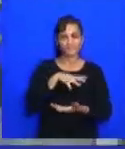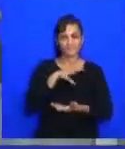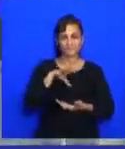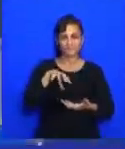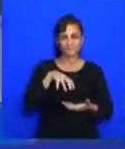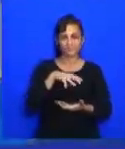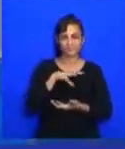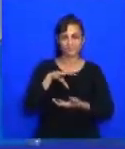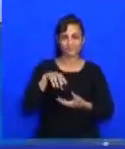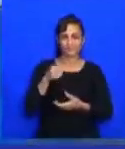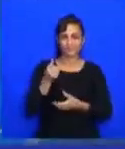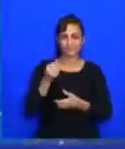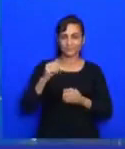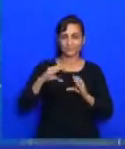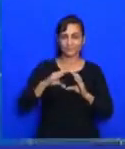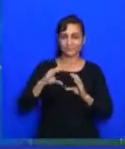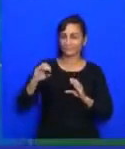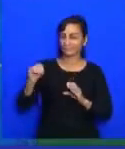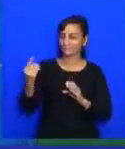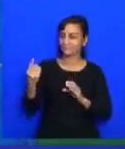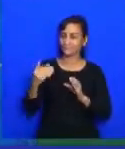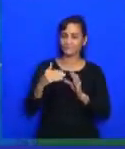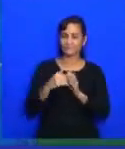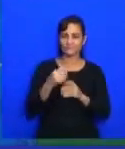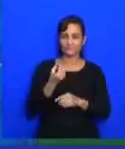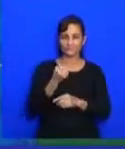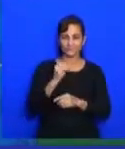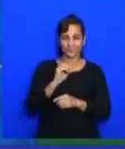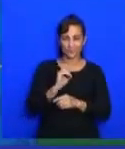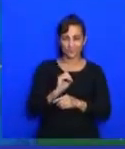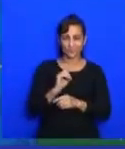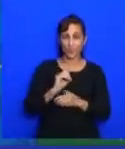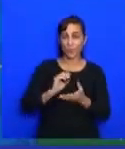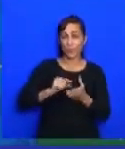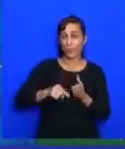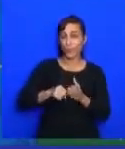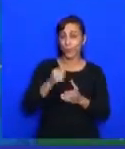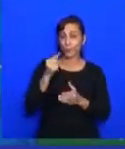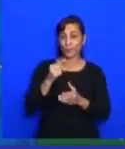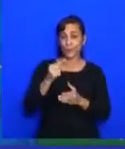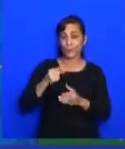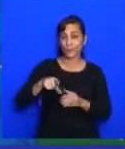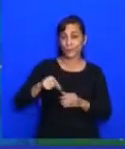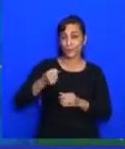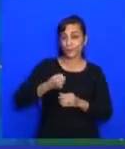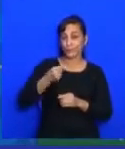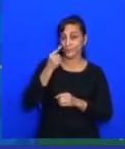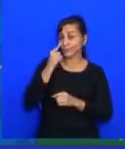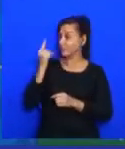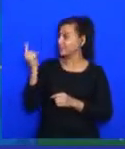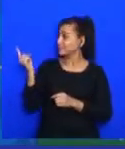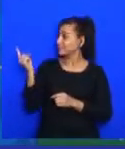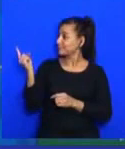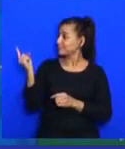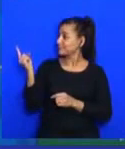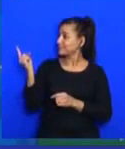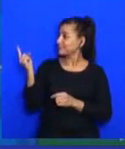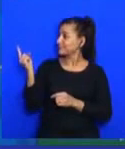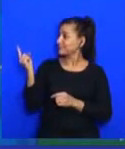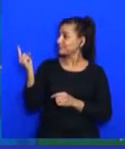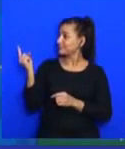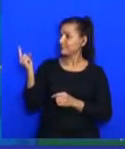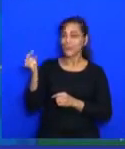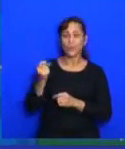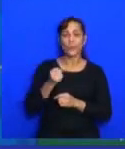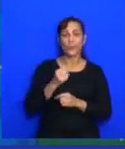Globo carregado, embaralhando 80 bolas numeradas de 0 a 80. O primeiro número está chegando. Boa sorte para você.